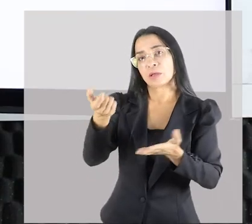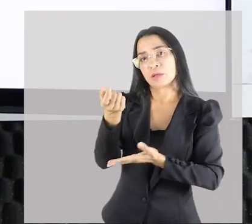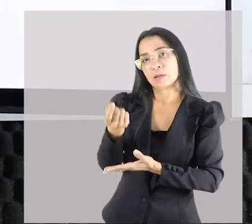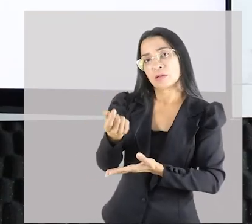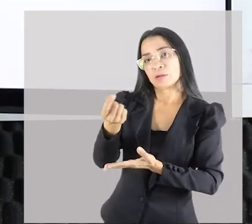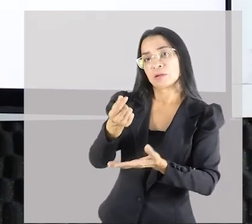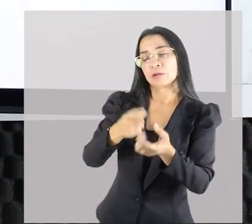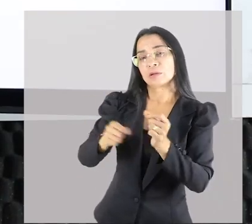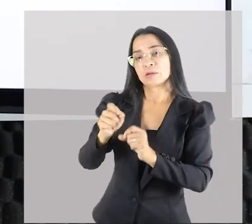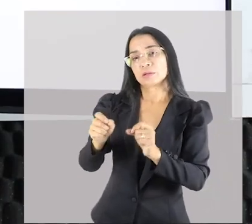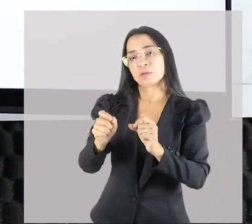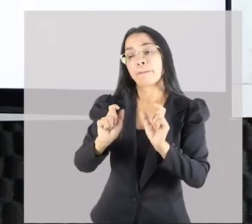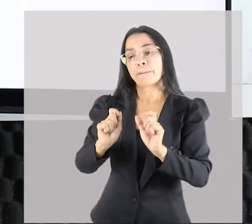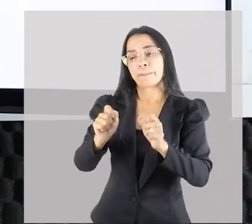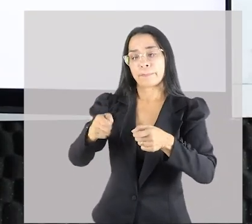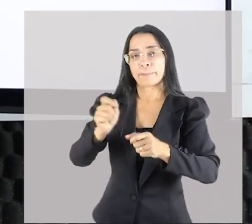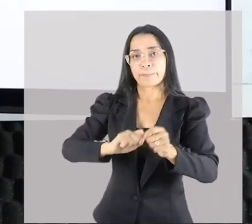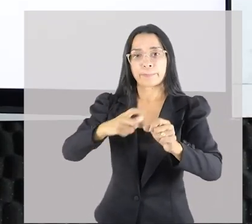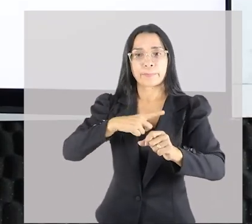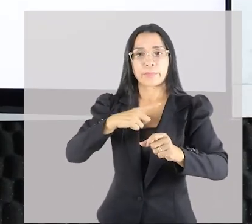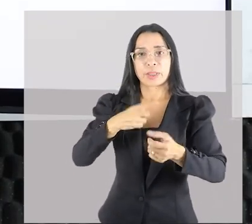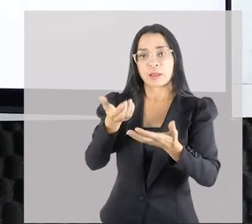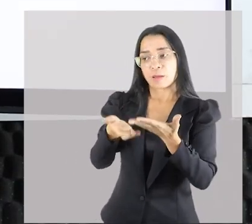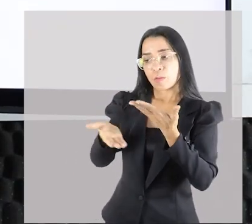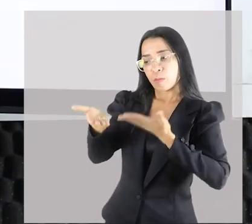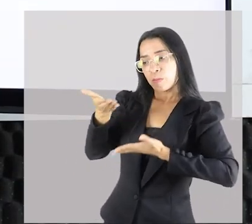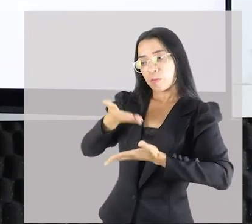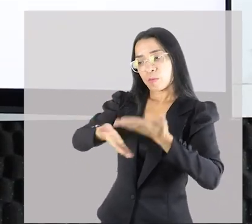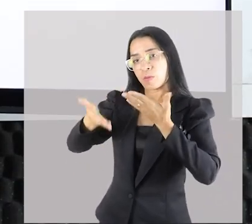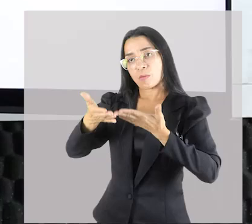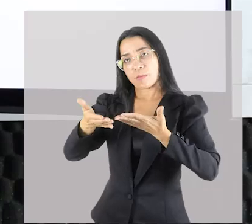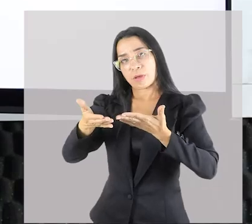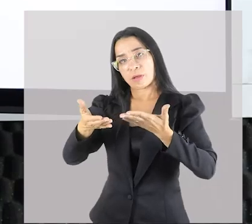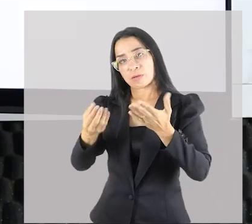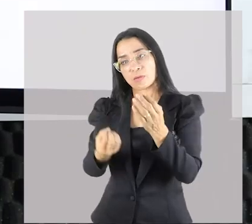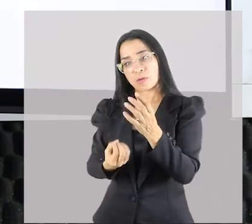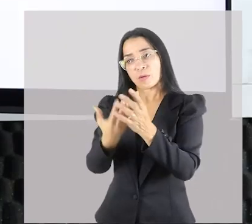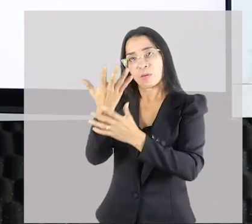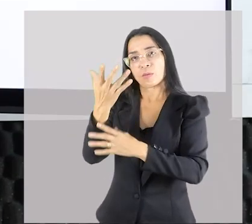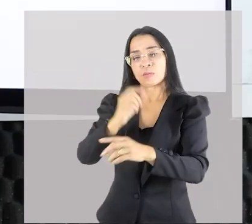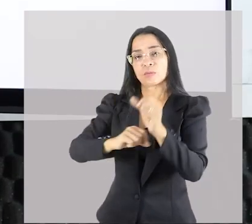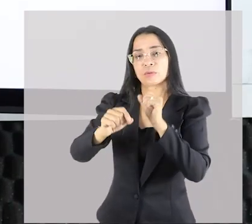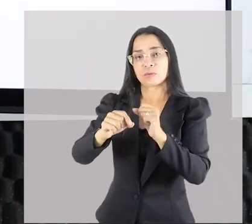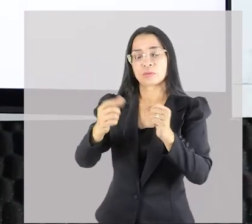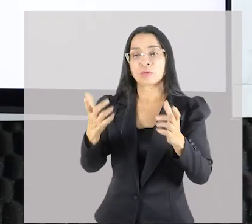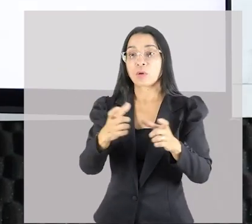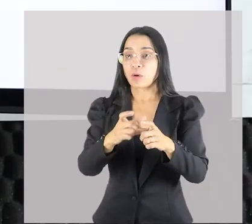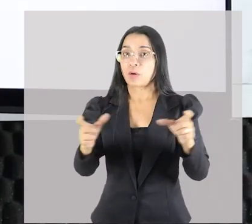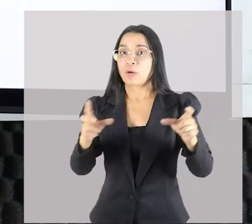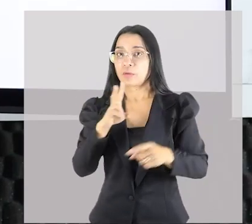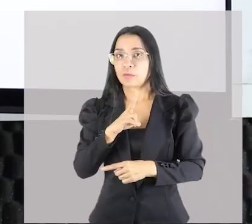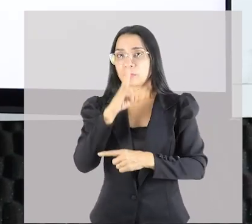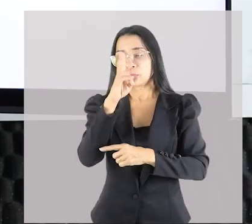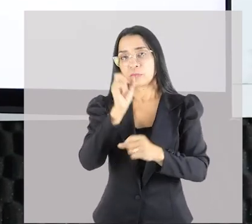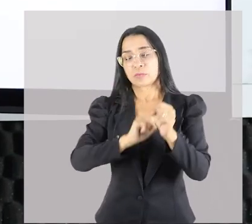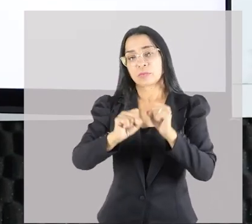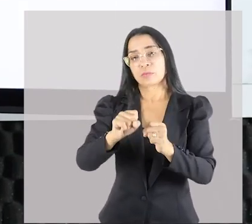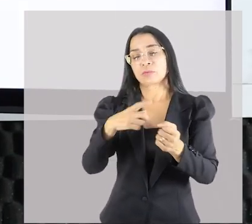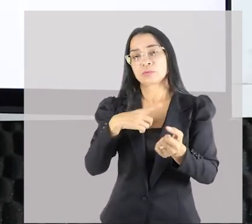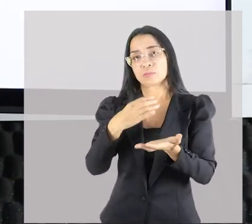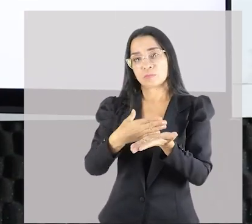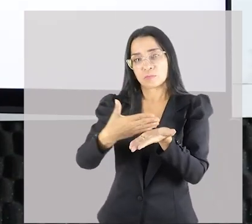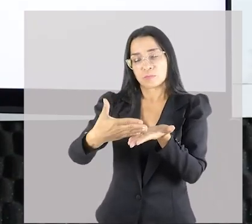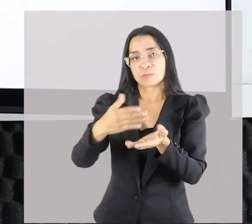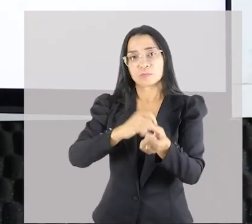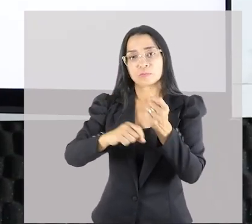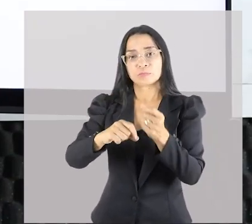possibilite, né, que haja esse comércio mais pujante. E esse comércio mais pujante inicia-se também, ou